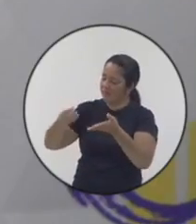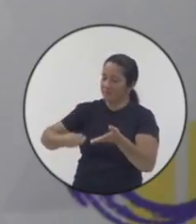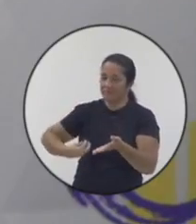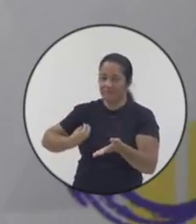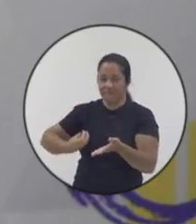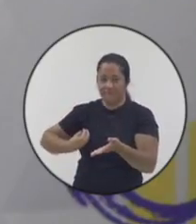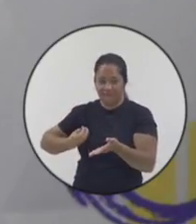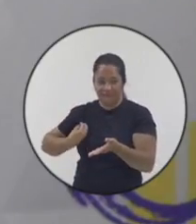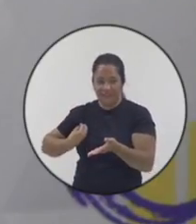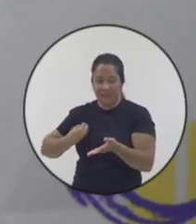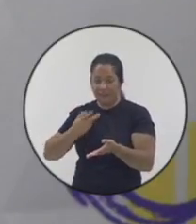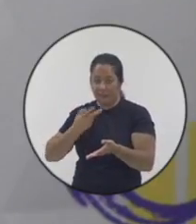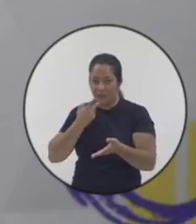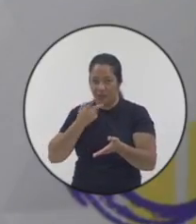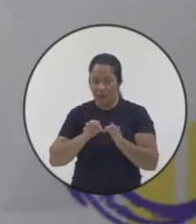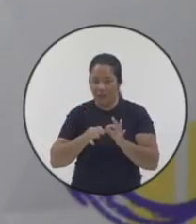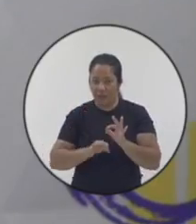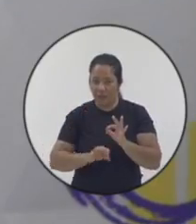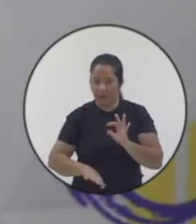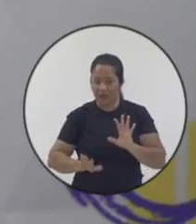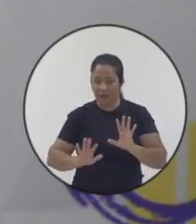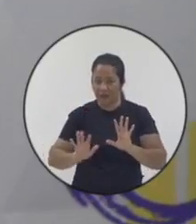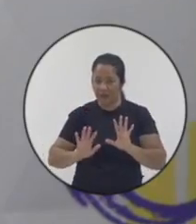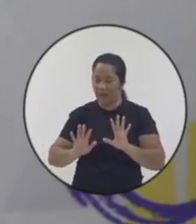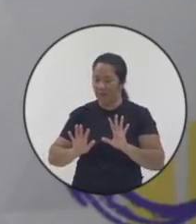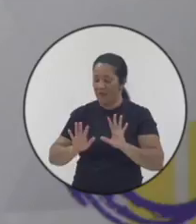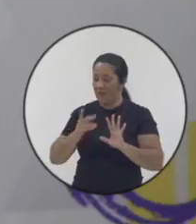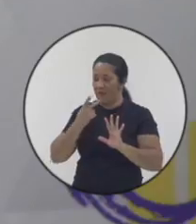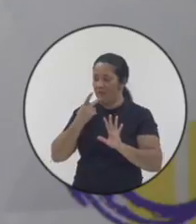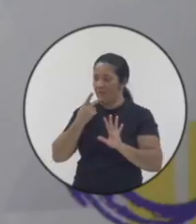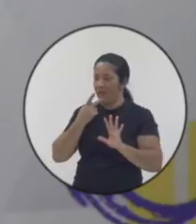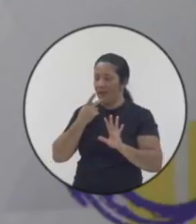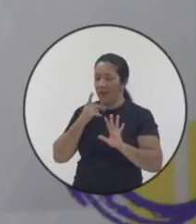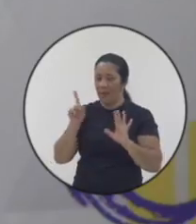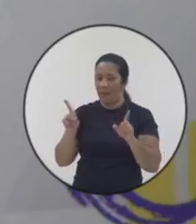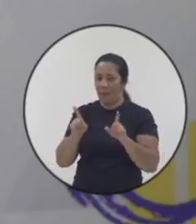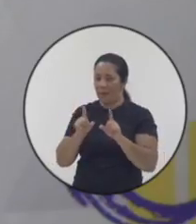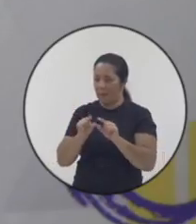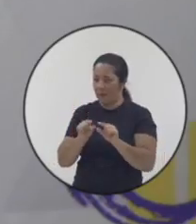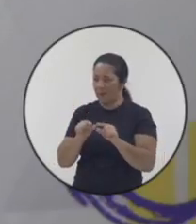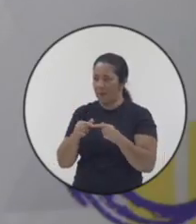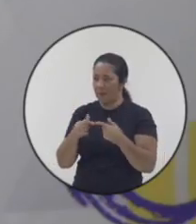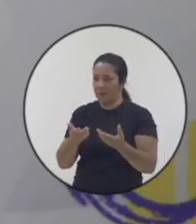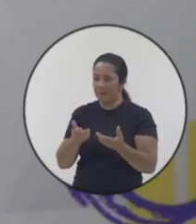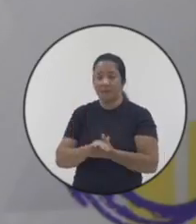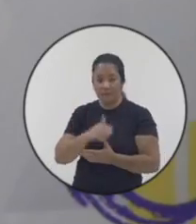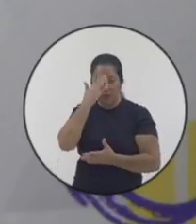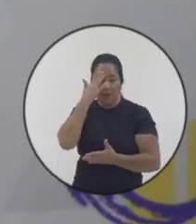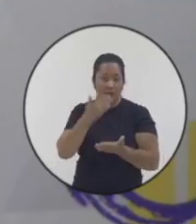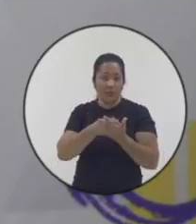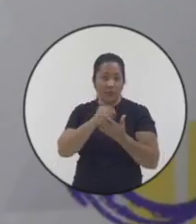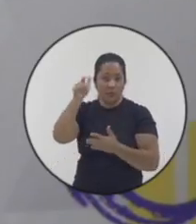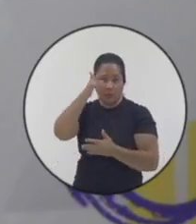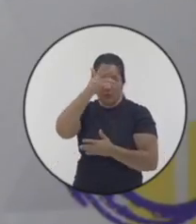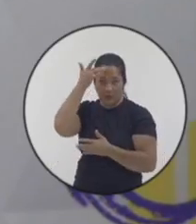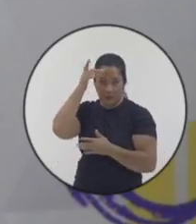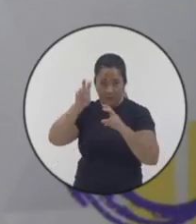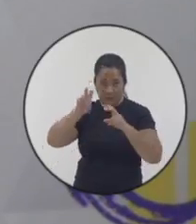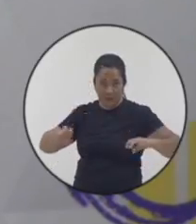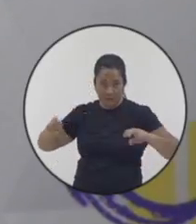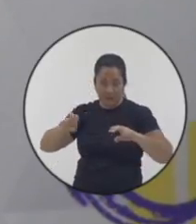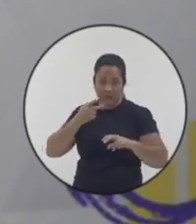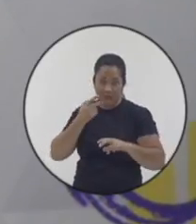porque as meninas já me contemplaram bastante na fala dela e acredito que as outras pessoas também vão me contemplar mais ainda, mas só queria reiterar